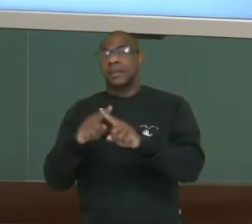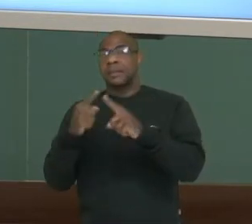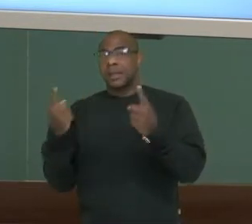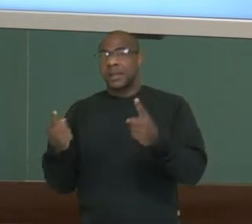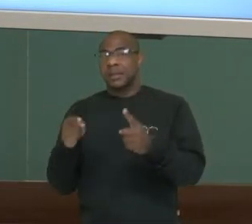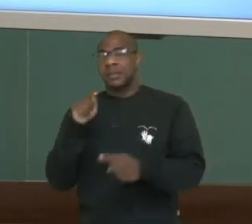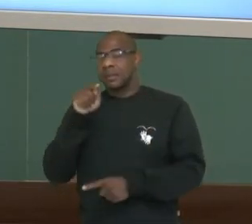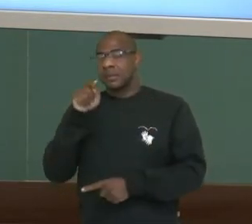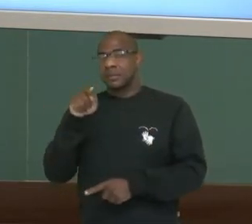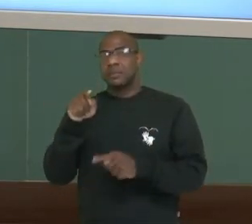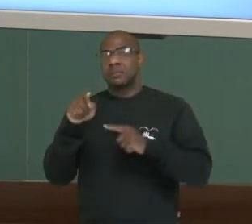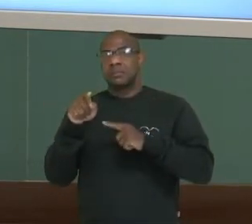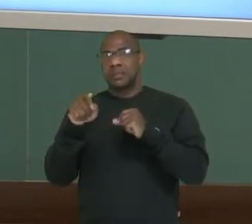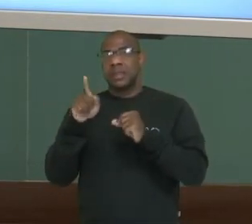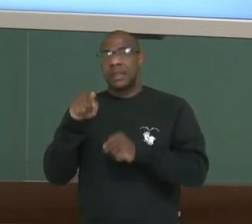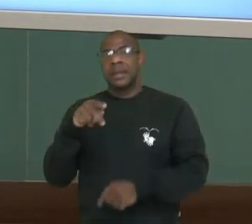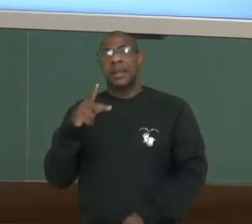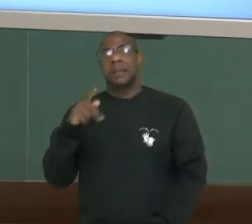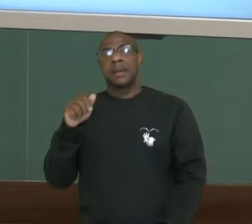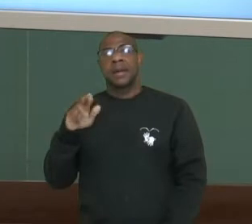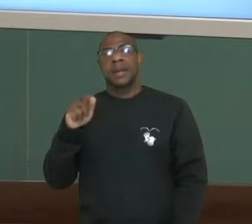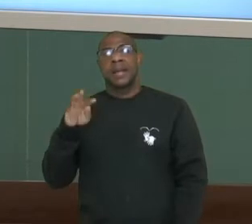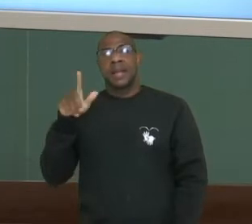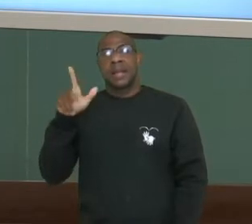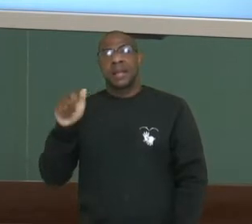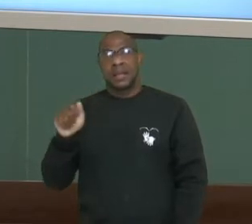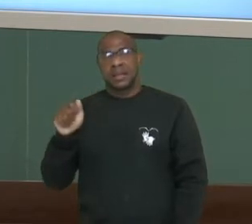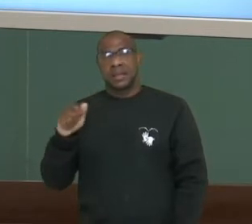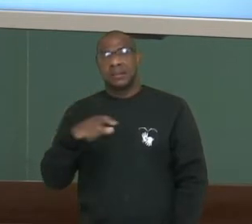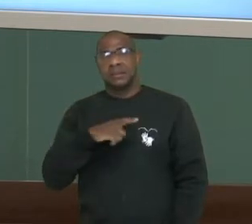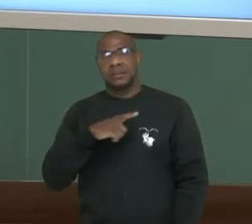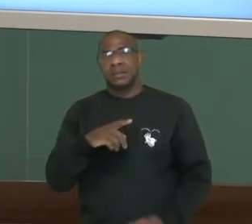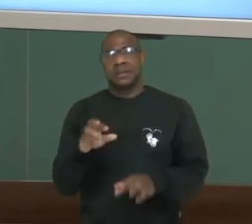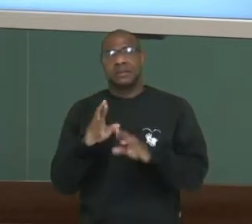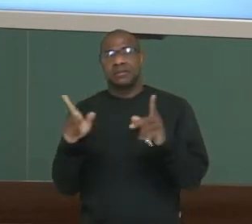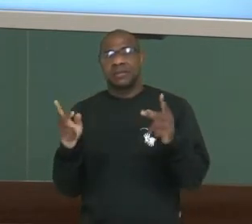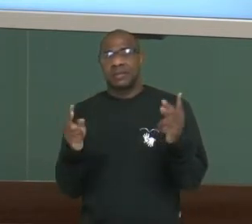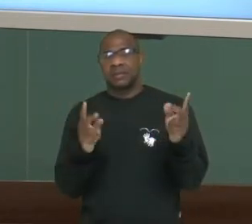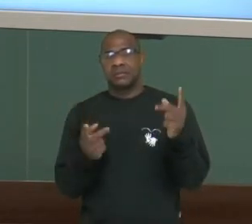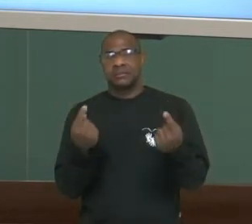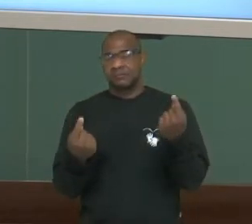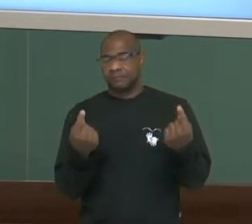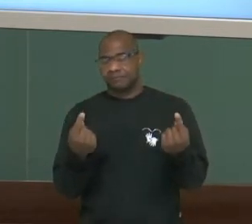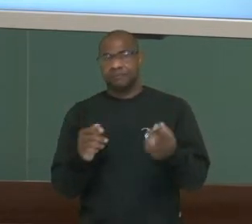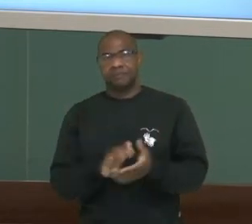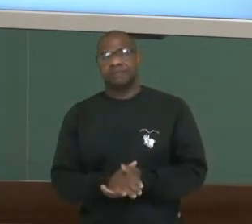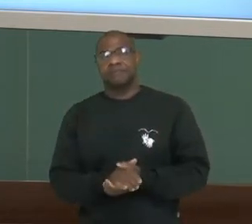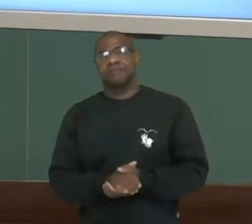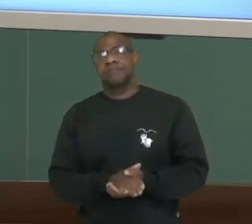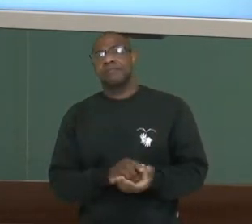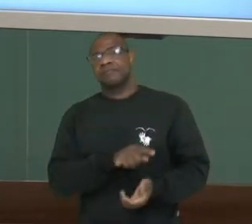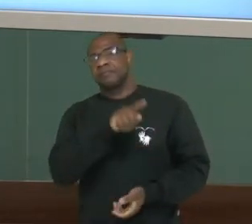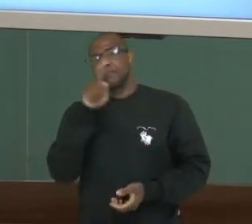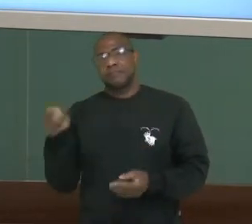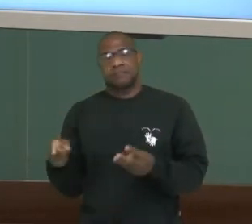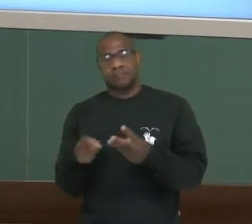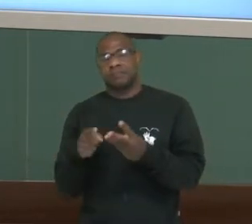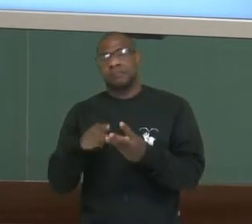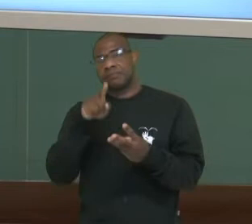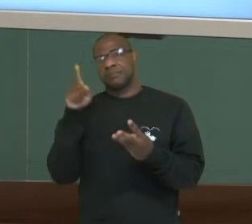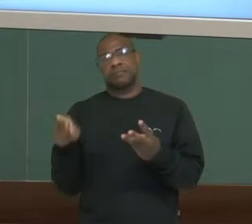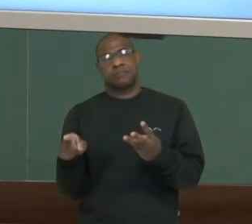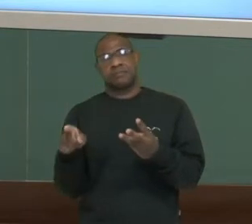as coincidentes também são paralelas. Aqui está exatamente a diferença entre uma e outra, tá? Agora nós